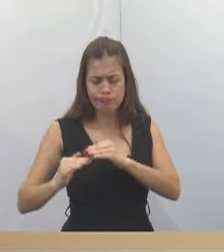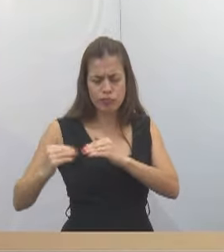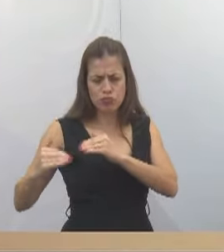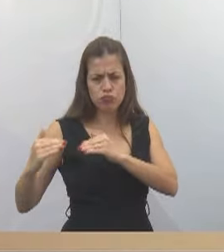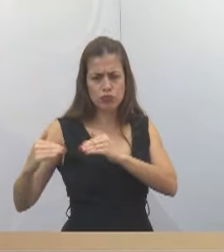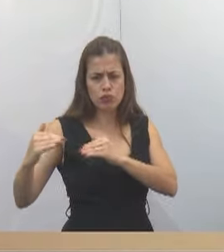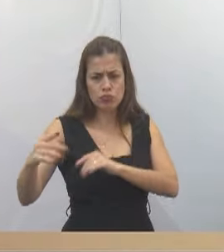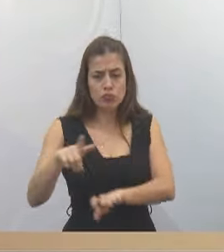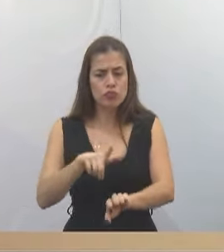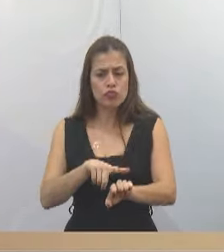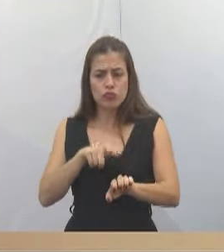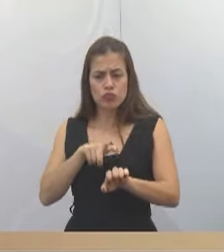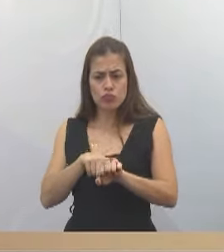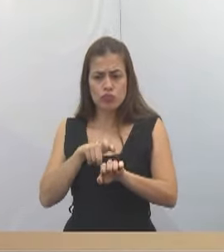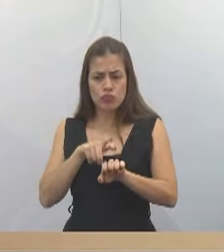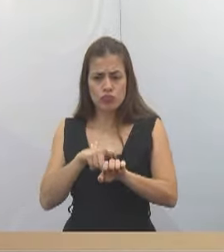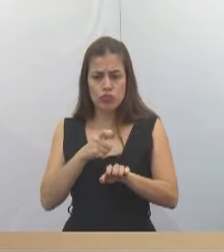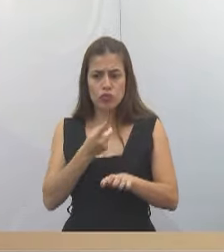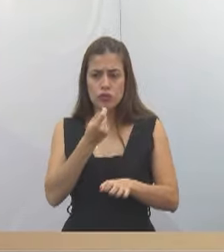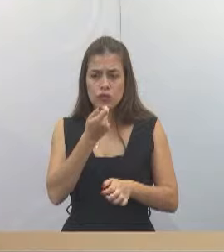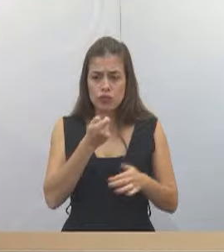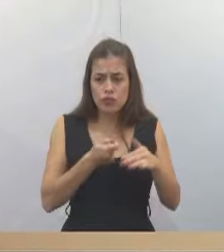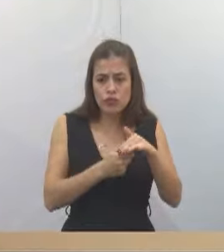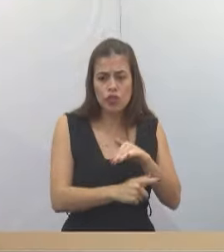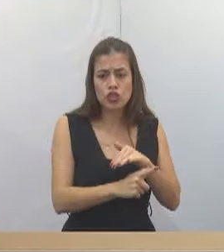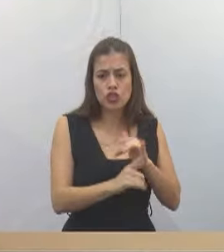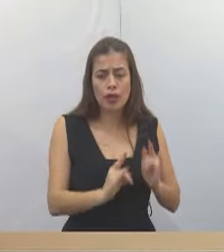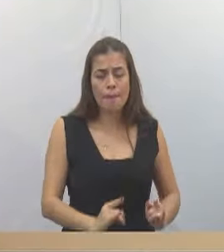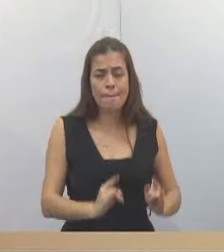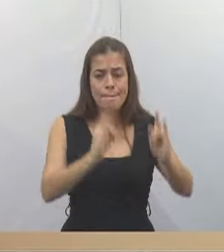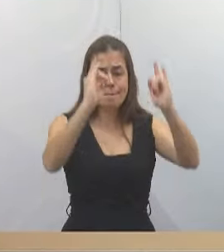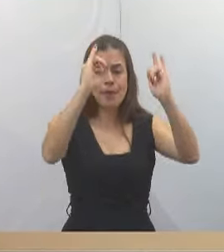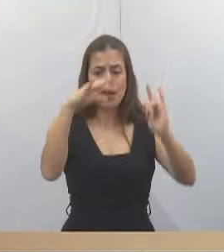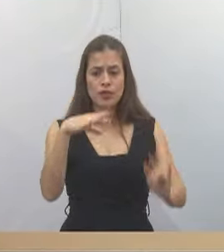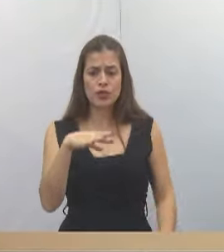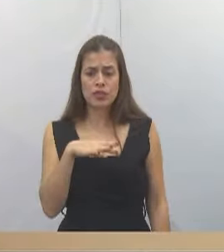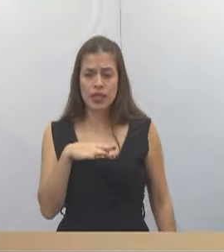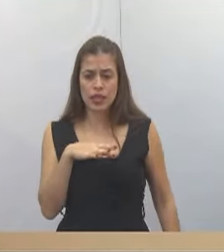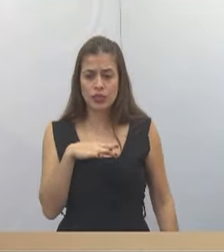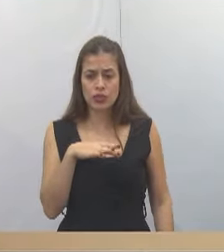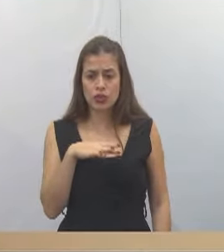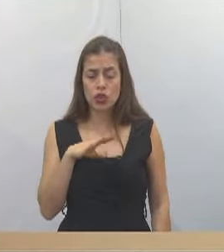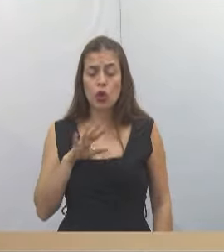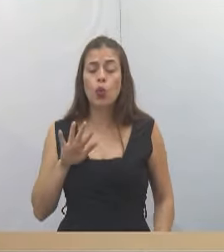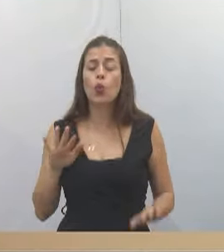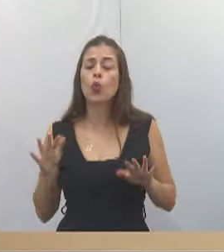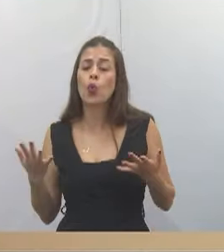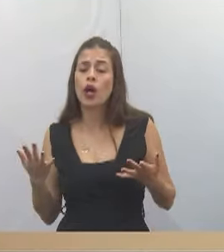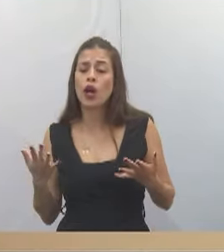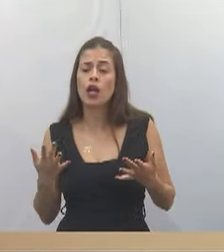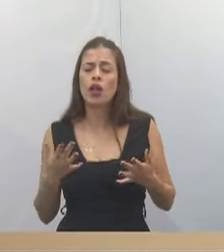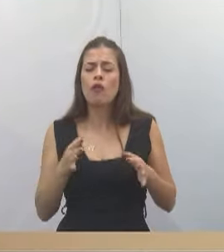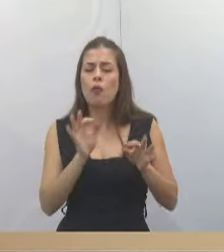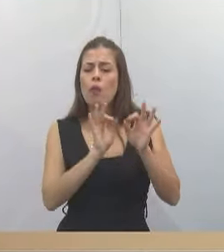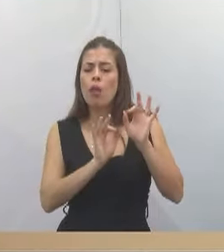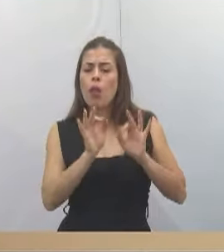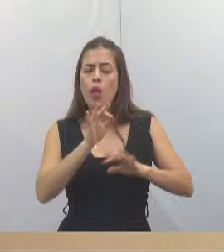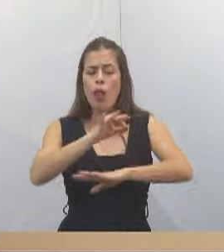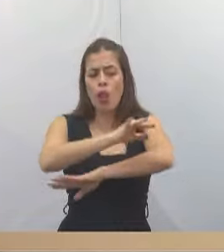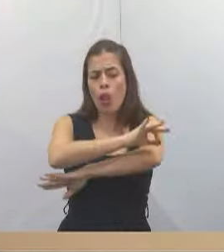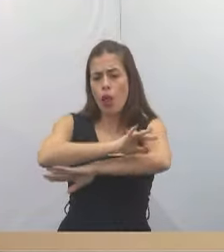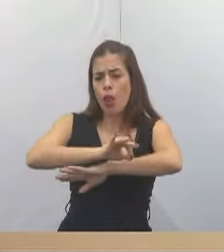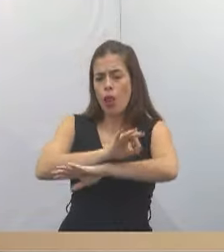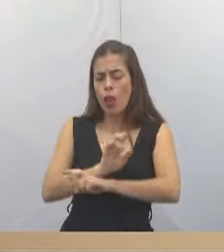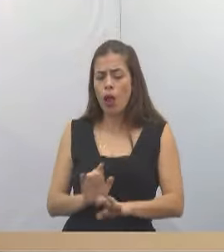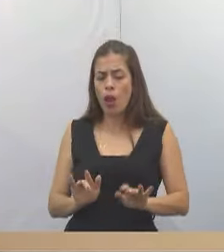os empresários que vão investir em prédios na nossa cidade, na hora de fazer a planta, sentar na frente do